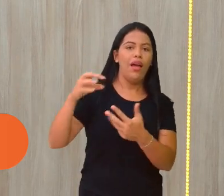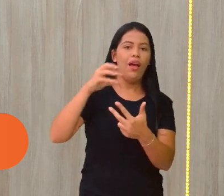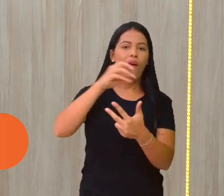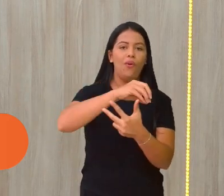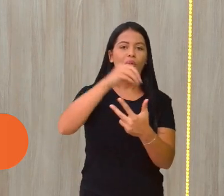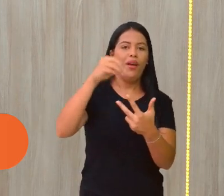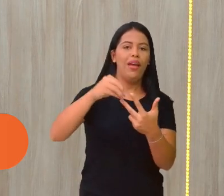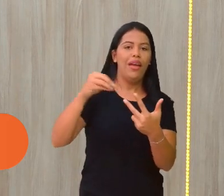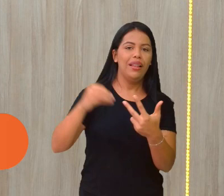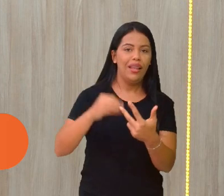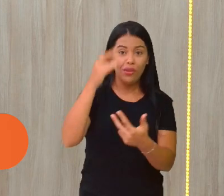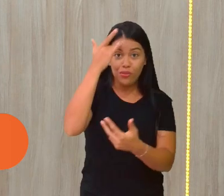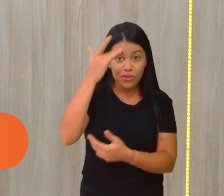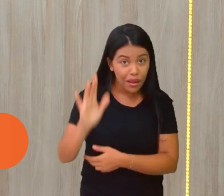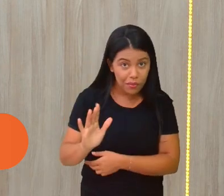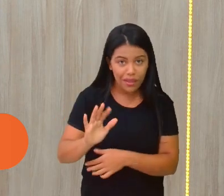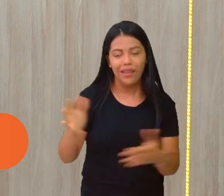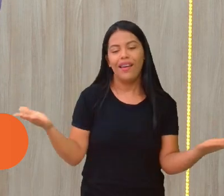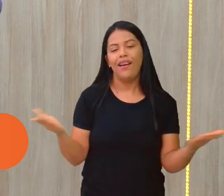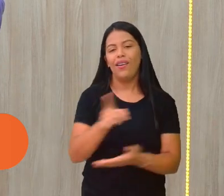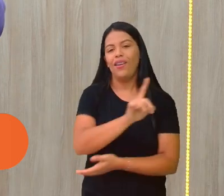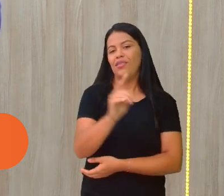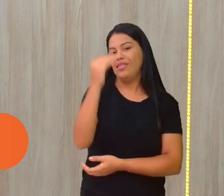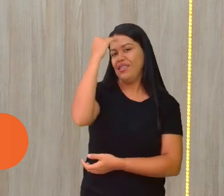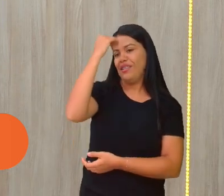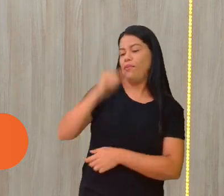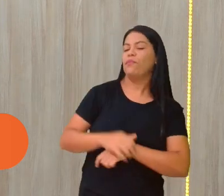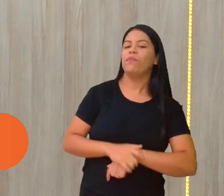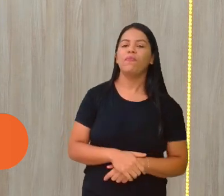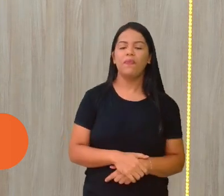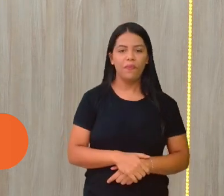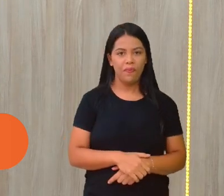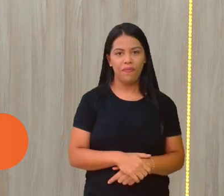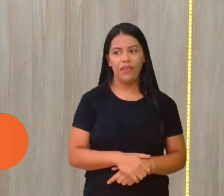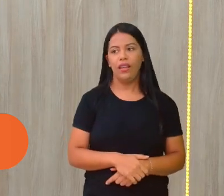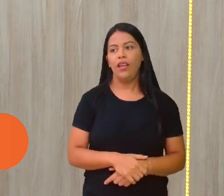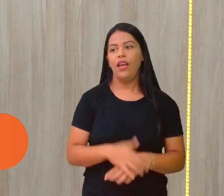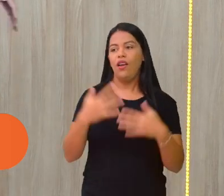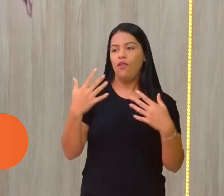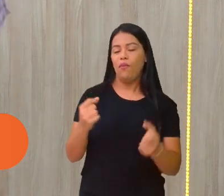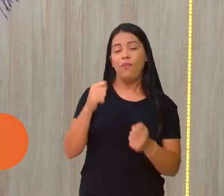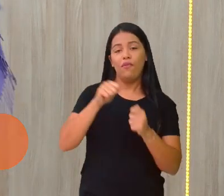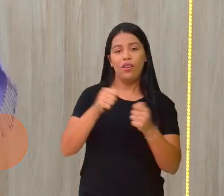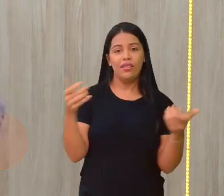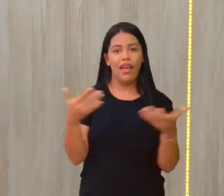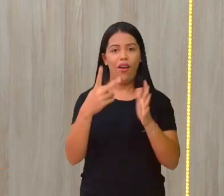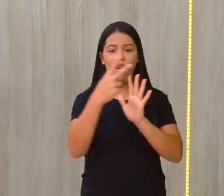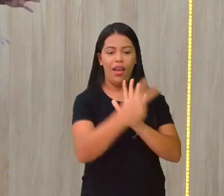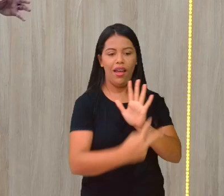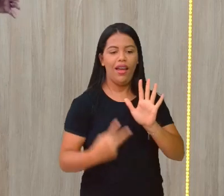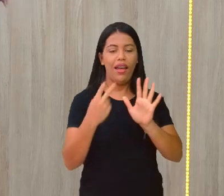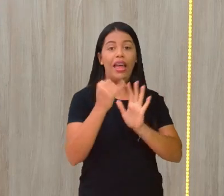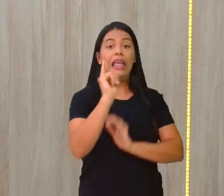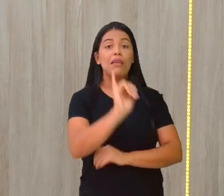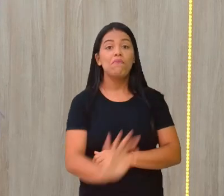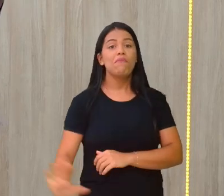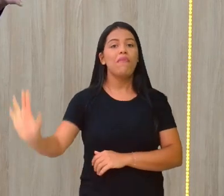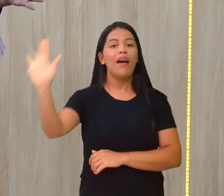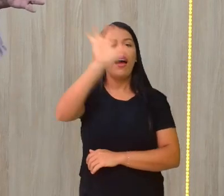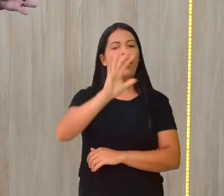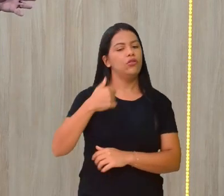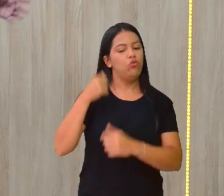Não? Fica sabendo. Bom, nós vamos fazer uma leitura de imagem? Vamos começar. Já expliquei que tá